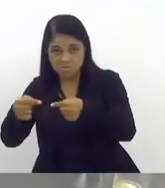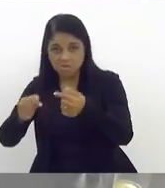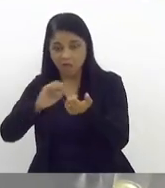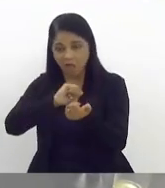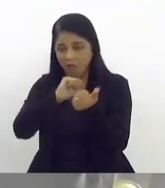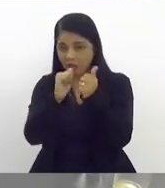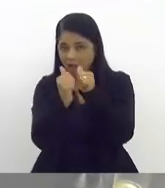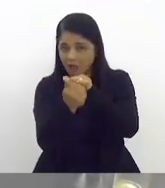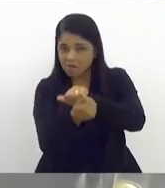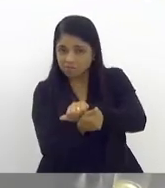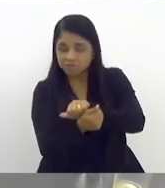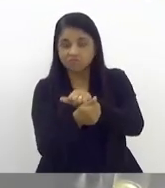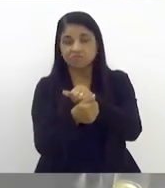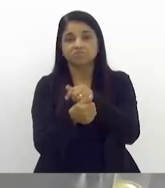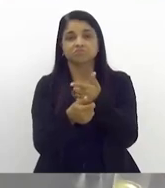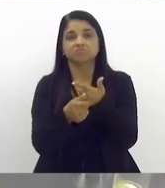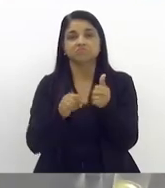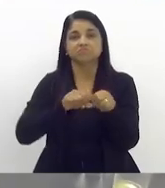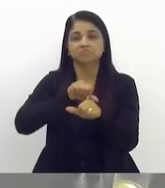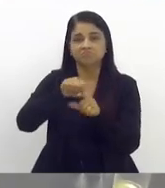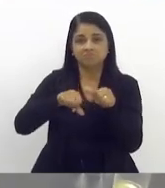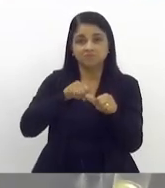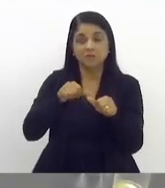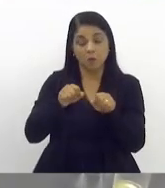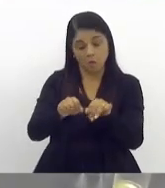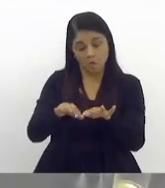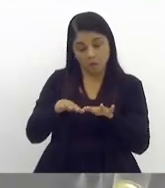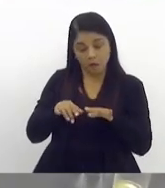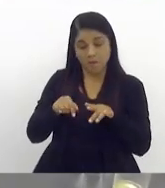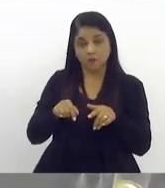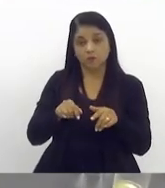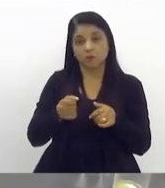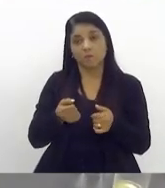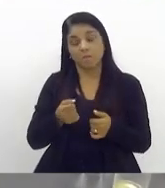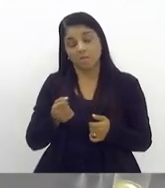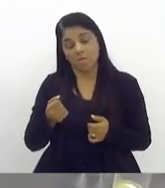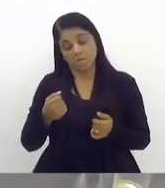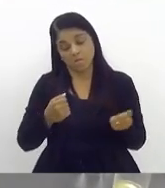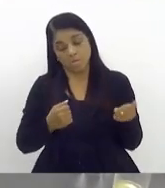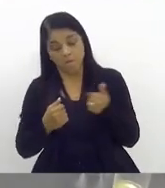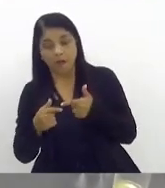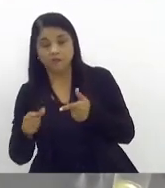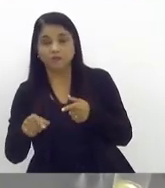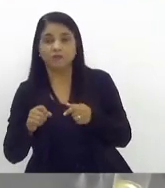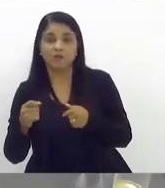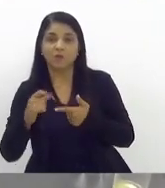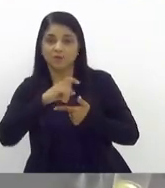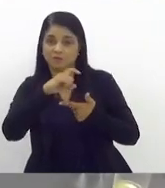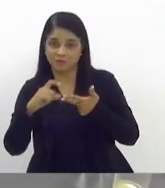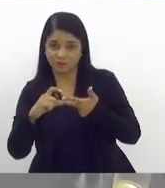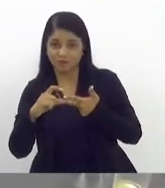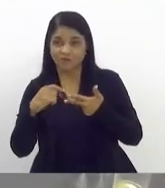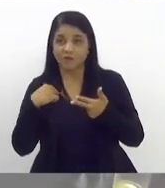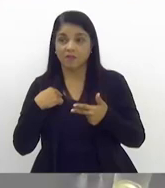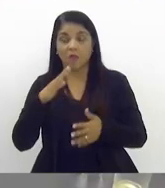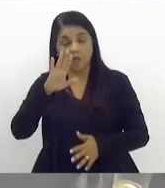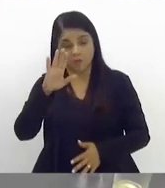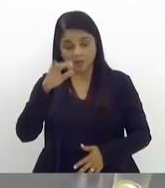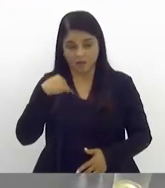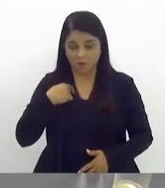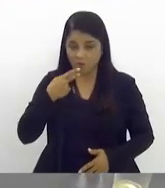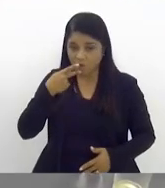adequações, mudanças, ampliações, eu sempre sou mais parlamento que executivo. Presidente, sempre. Mas nesse caso, a questão que eu levantei mas já ensejaria